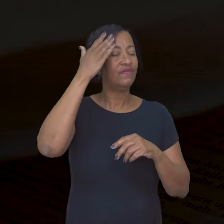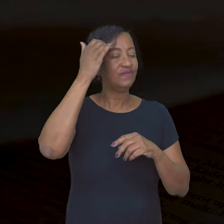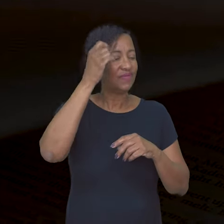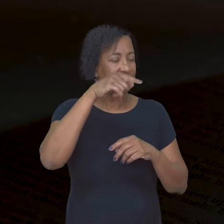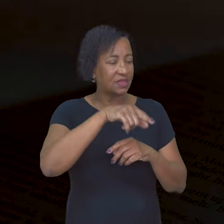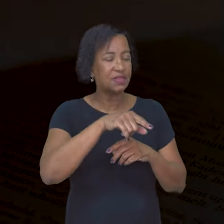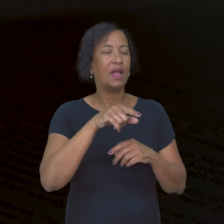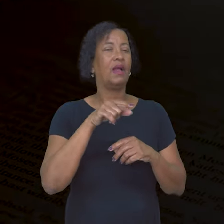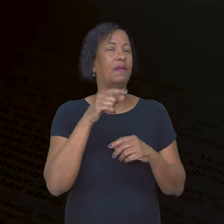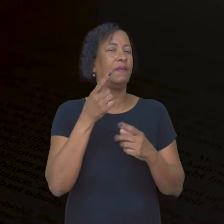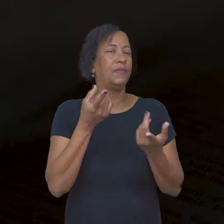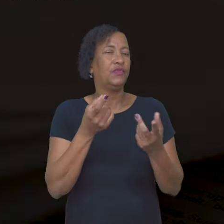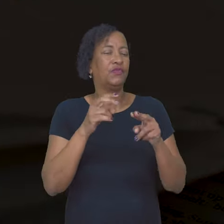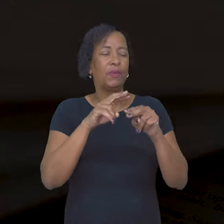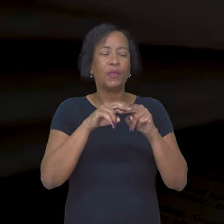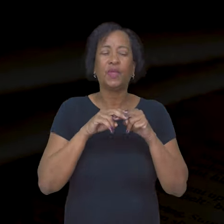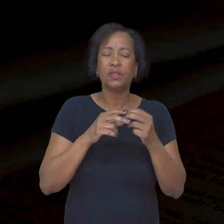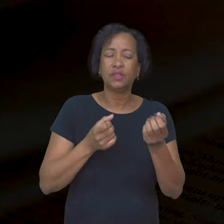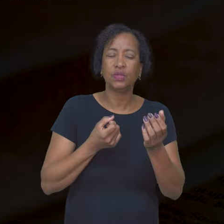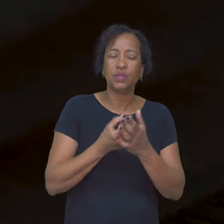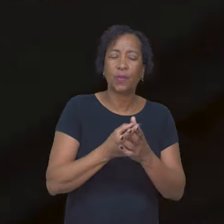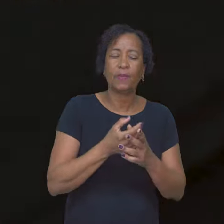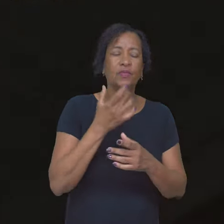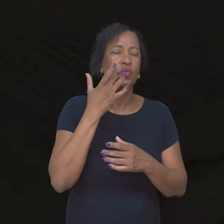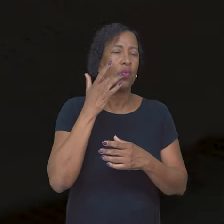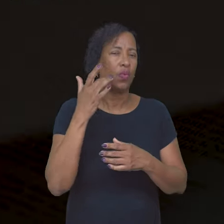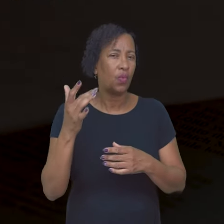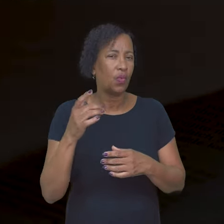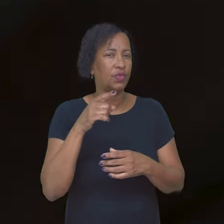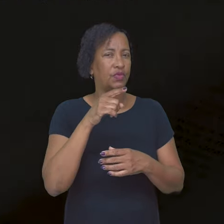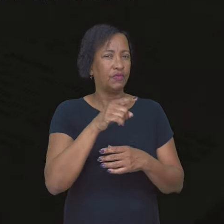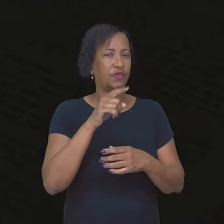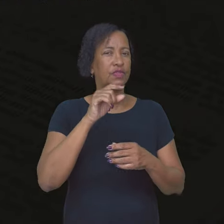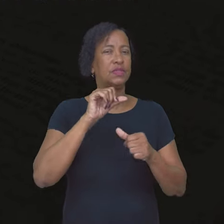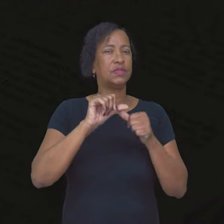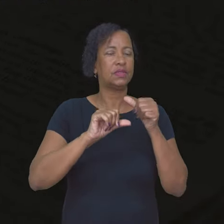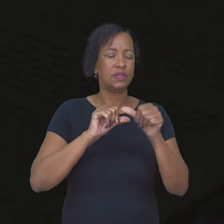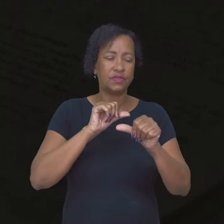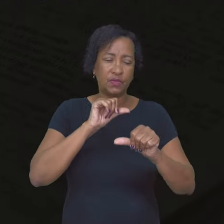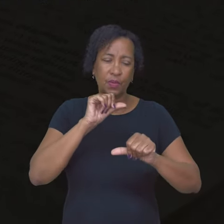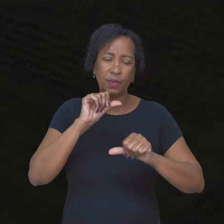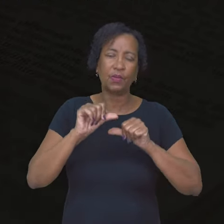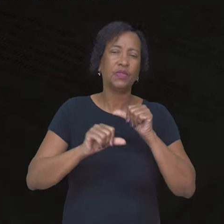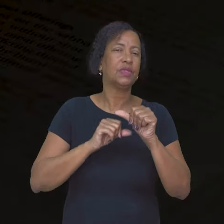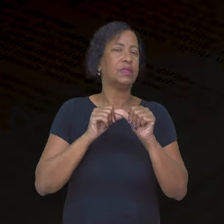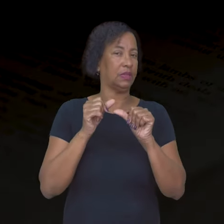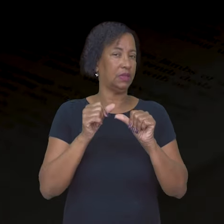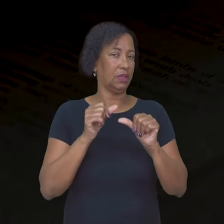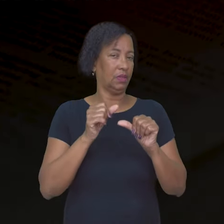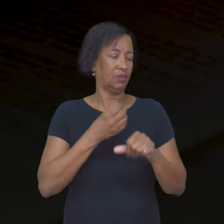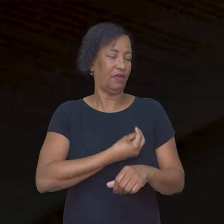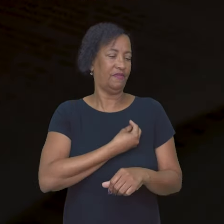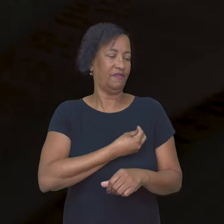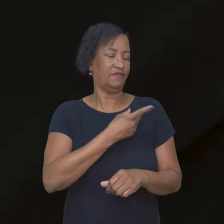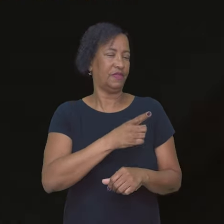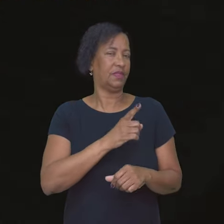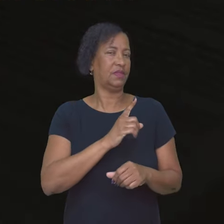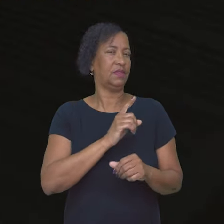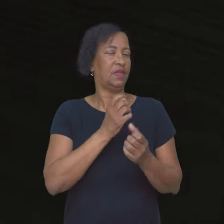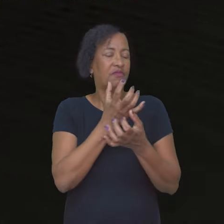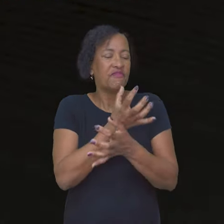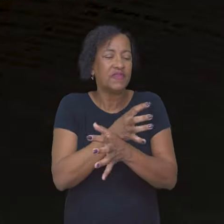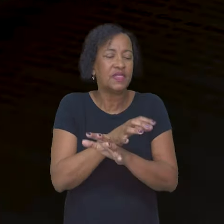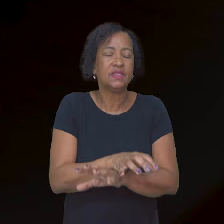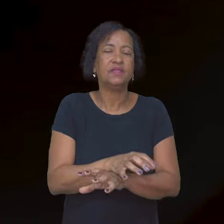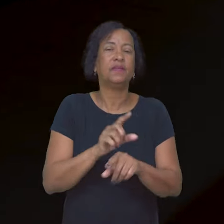perecíveis como prata ouro que vocês foram redimidos da sua maneira vazia de viver mas pelo precioso